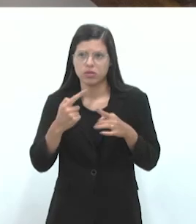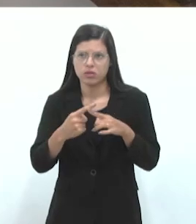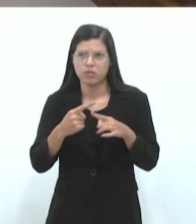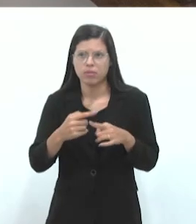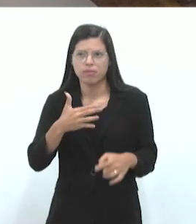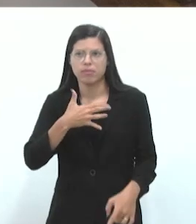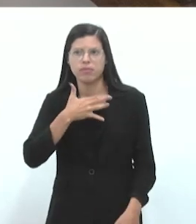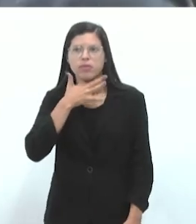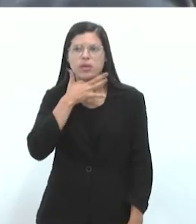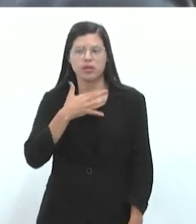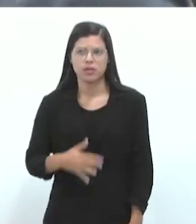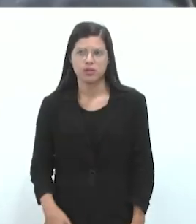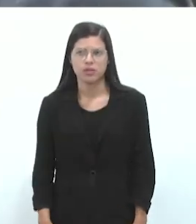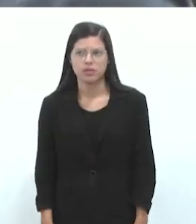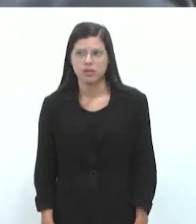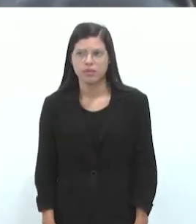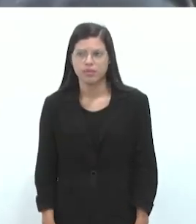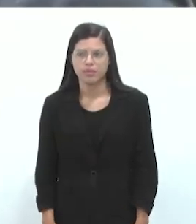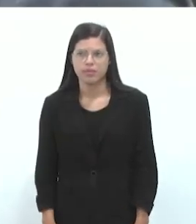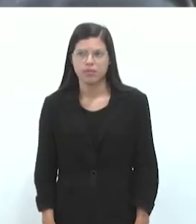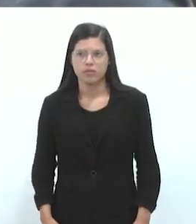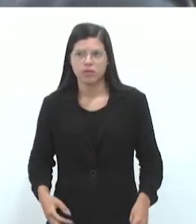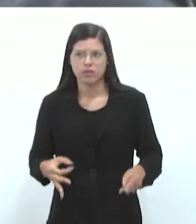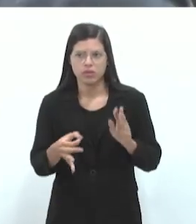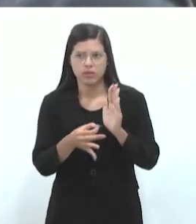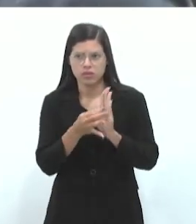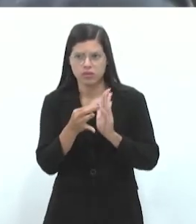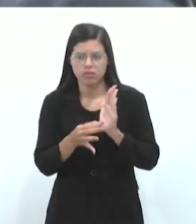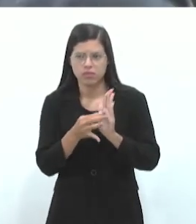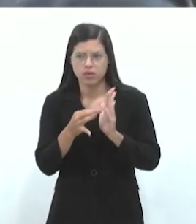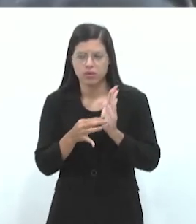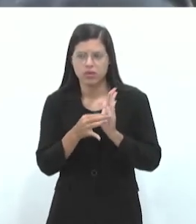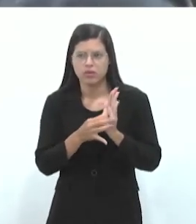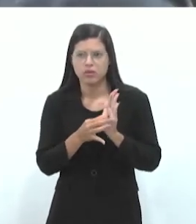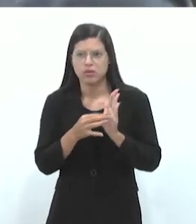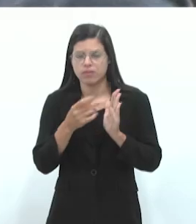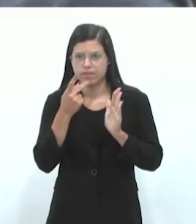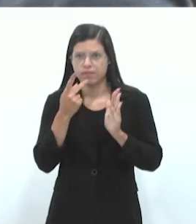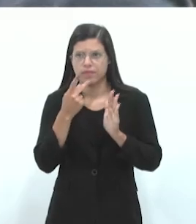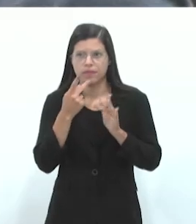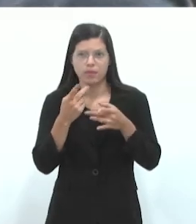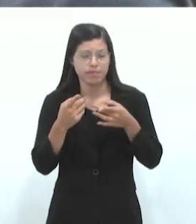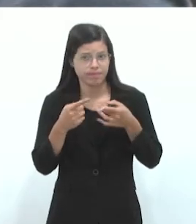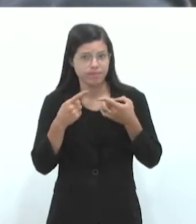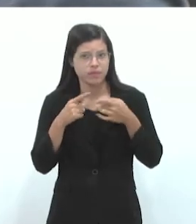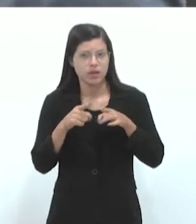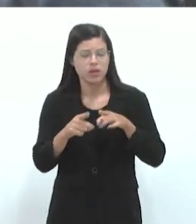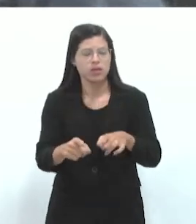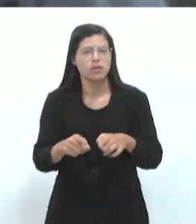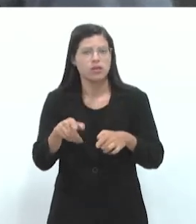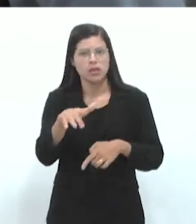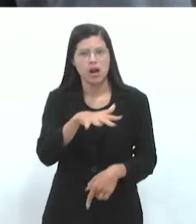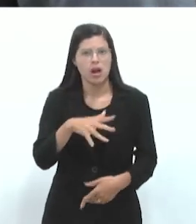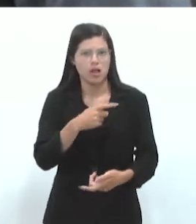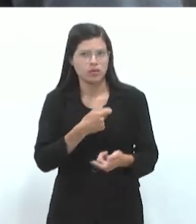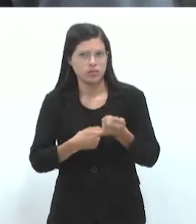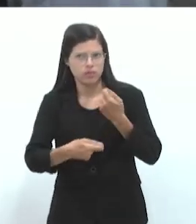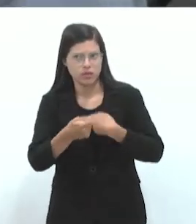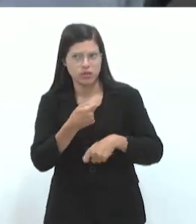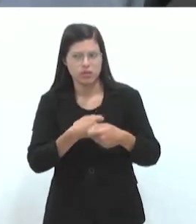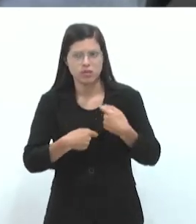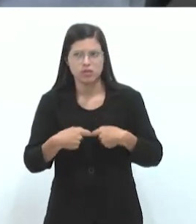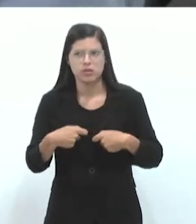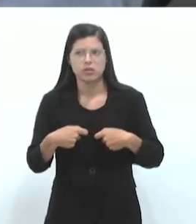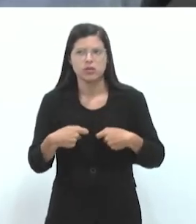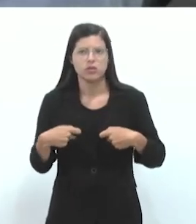né? E aqui, nesse parecer, está dito aqui, em paralelo, na esfera administrativa, estou de acordo